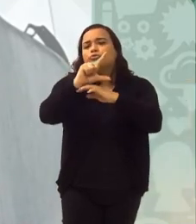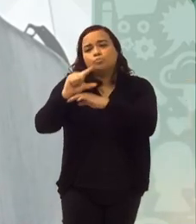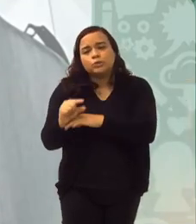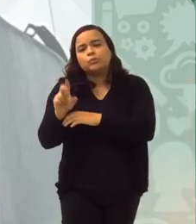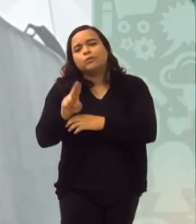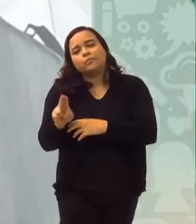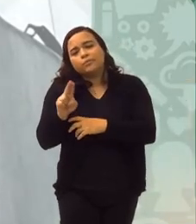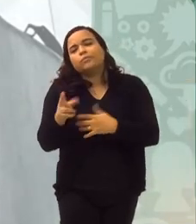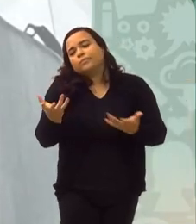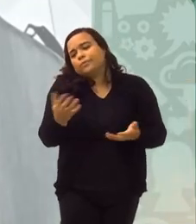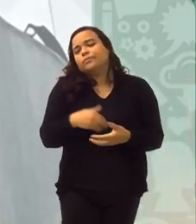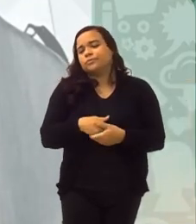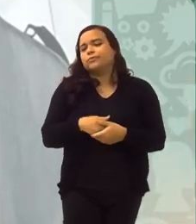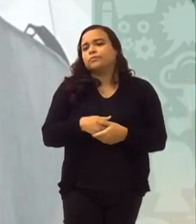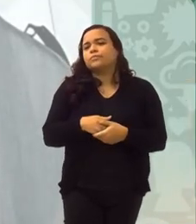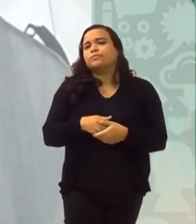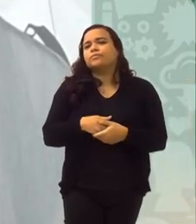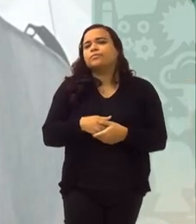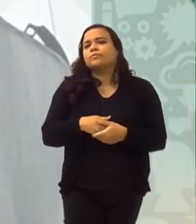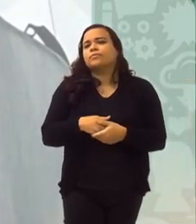ou tempo de internação.